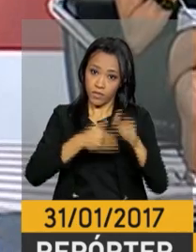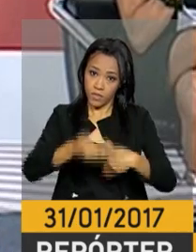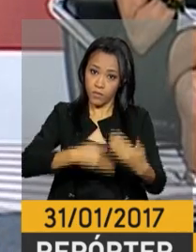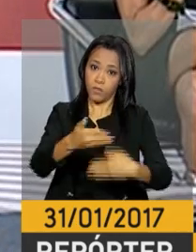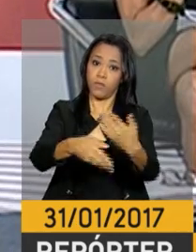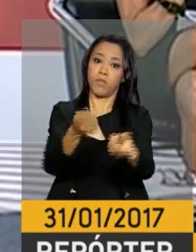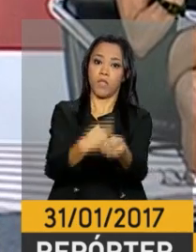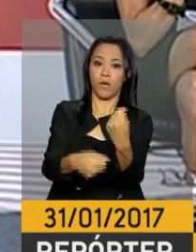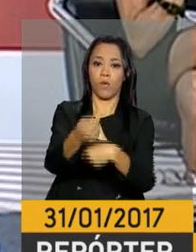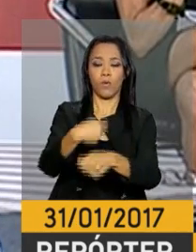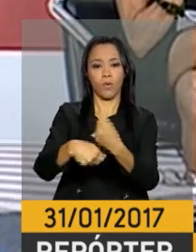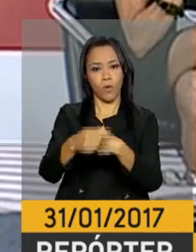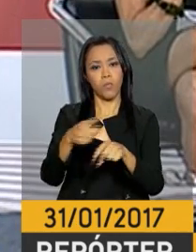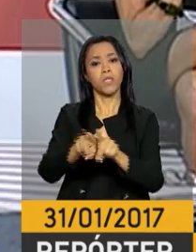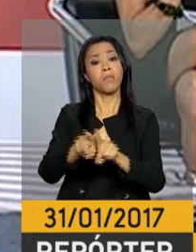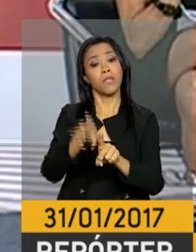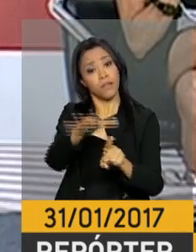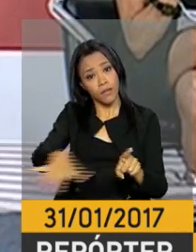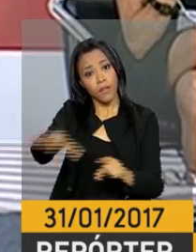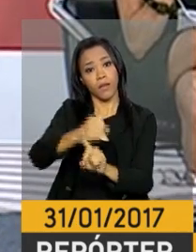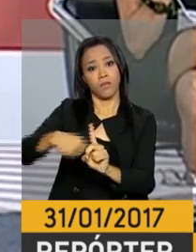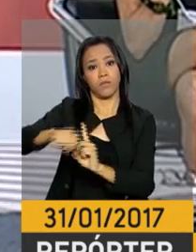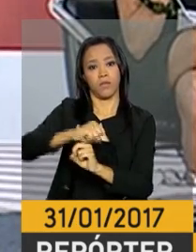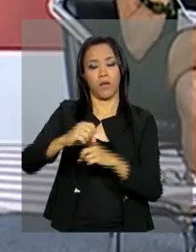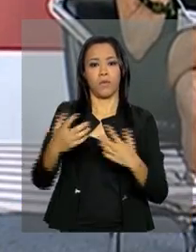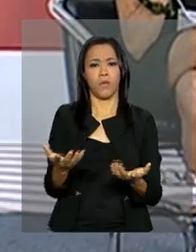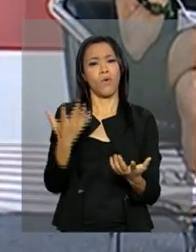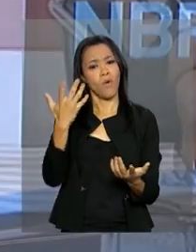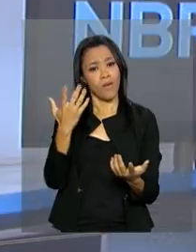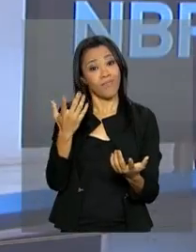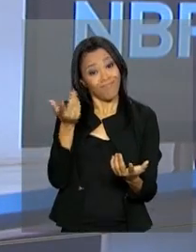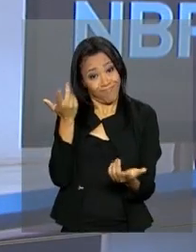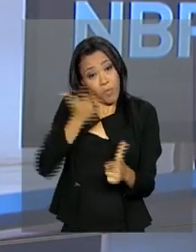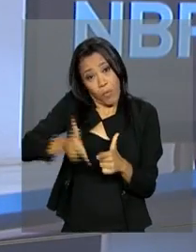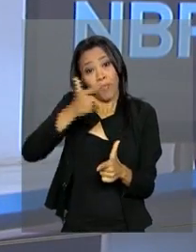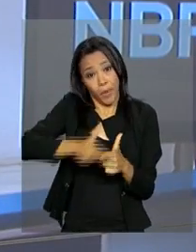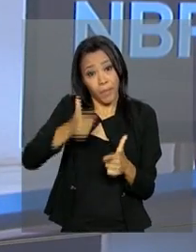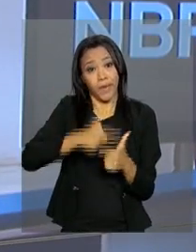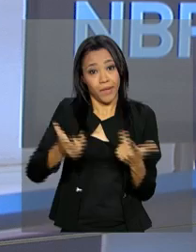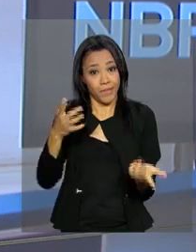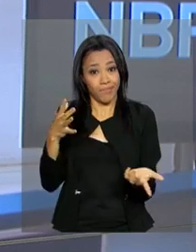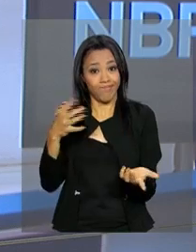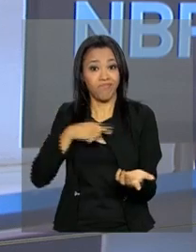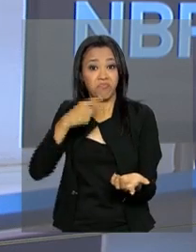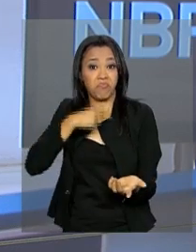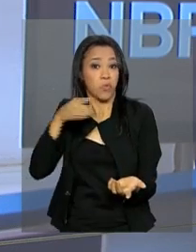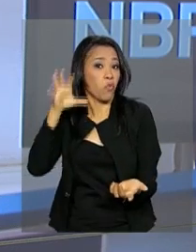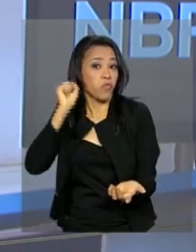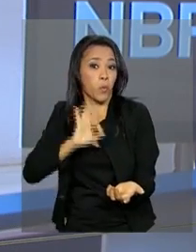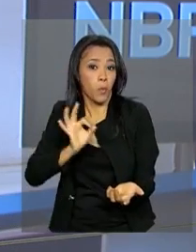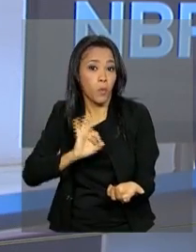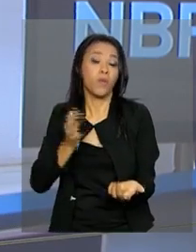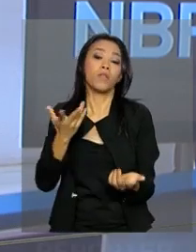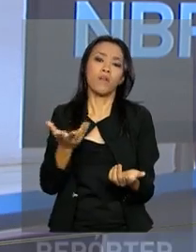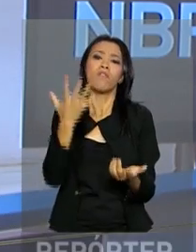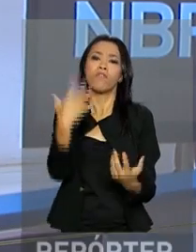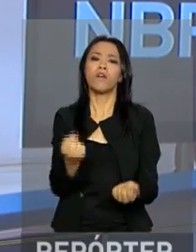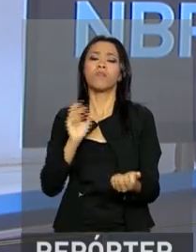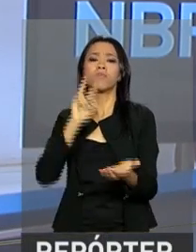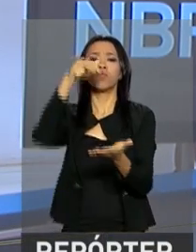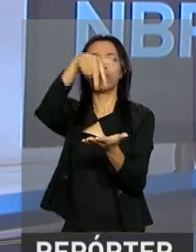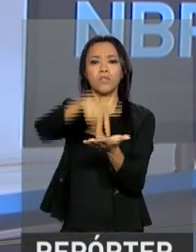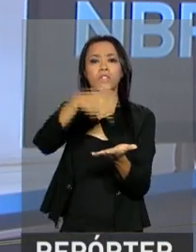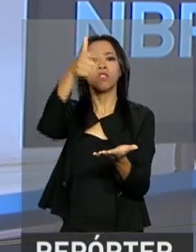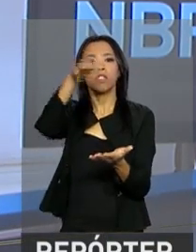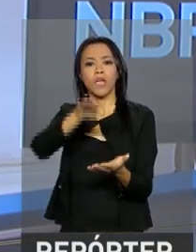econômico e social como a gente tá com problema nessa transmissão a gente vai então chamar a Mara k nup lá no